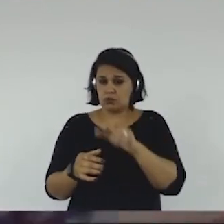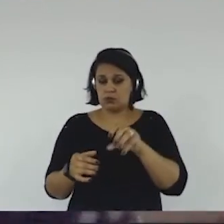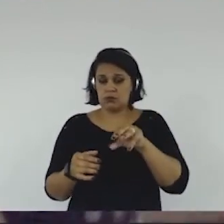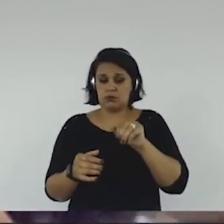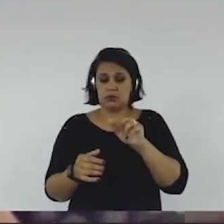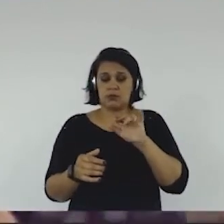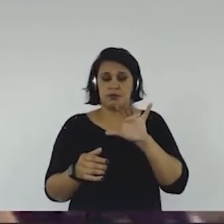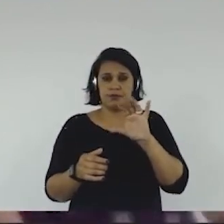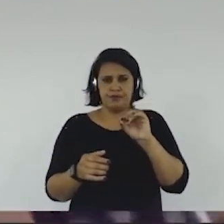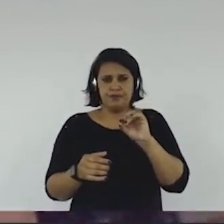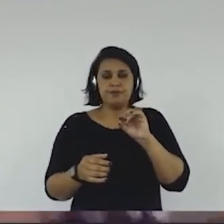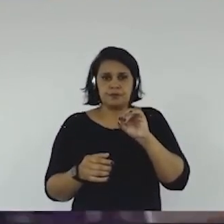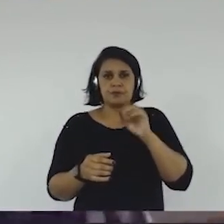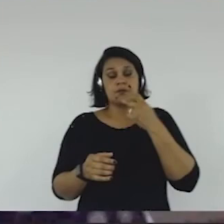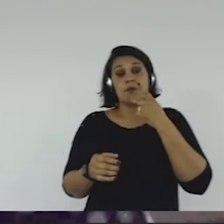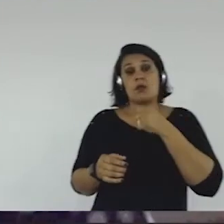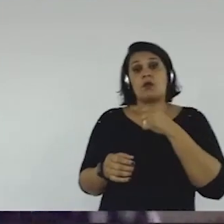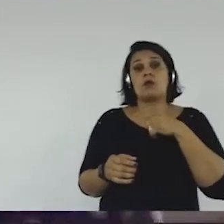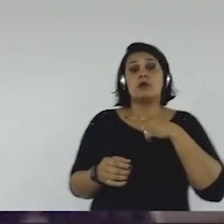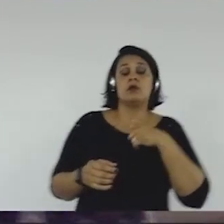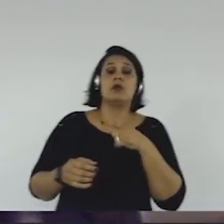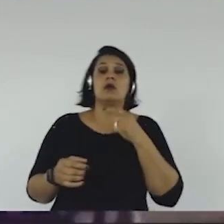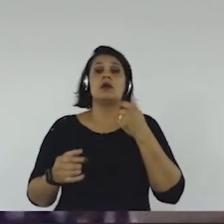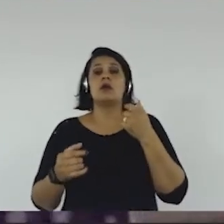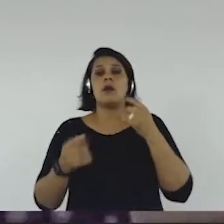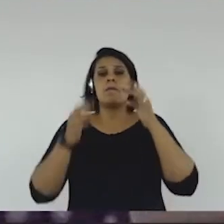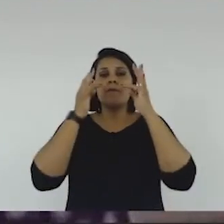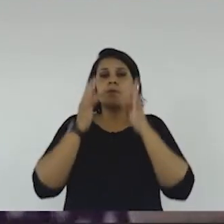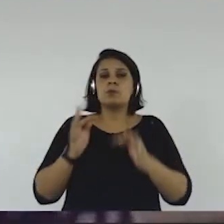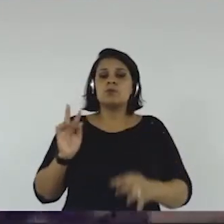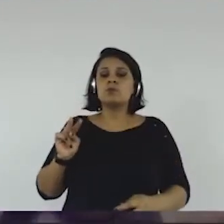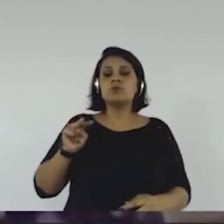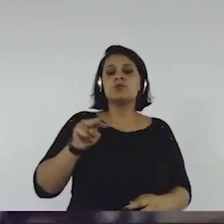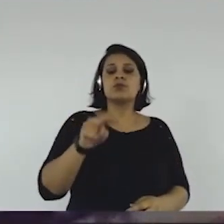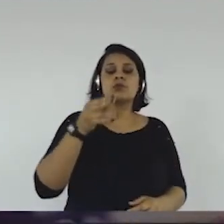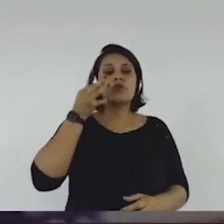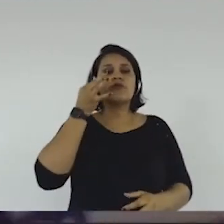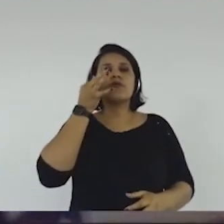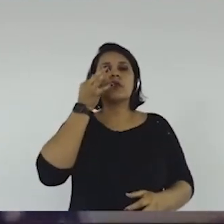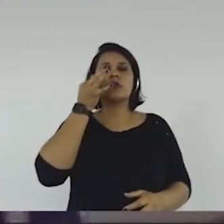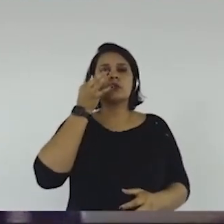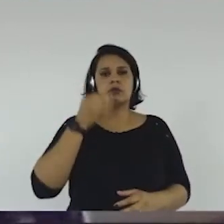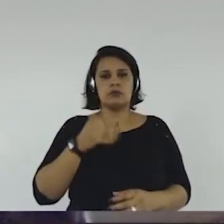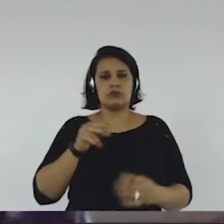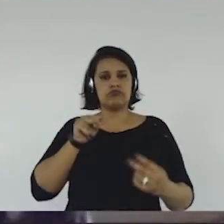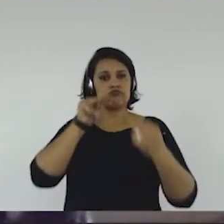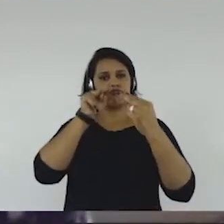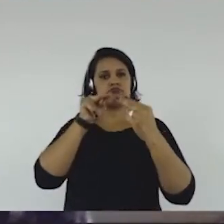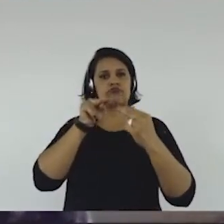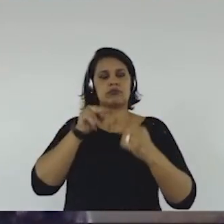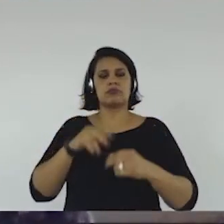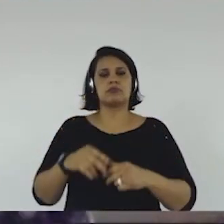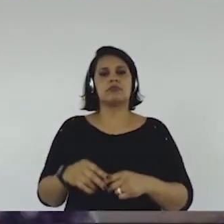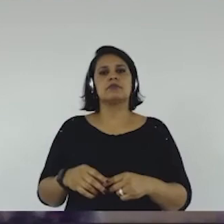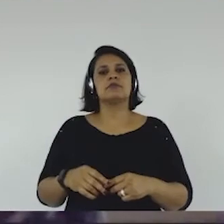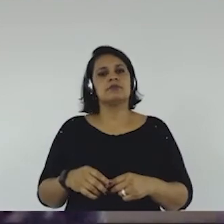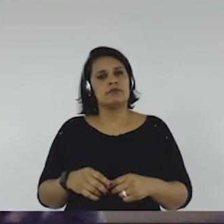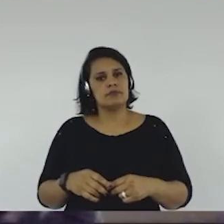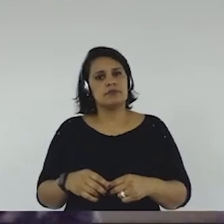Marcelo falou, quer dizer, o peso da testemunha de estar fisicamente na frente de um advogado que